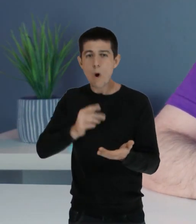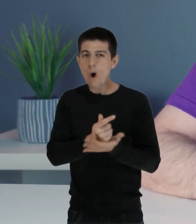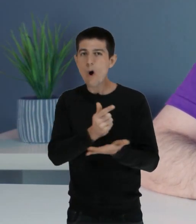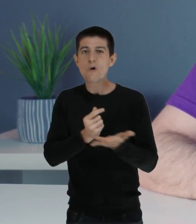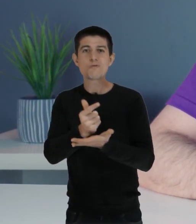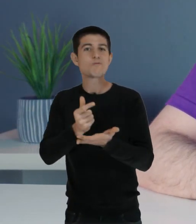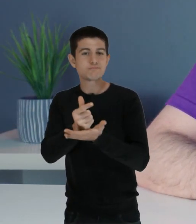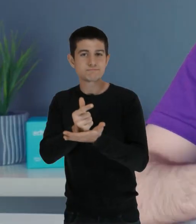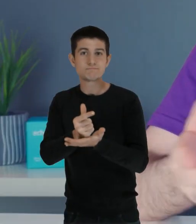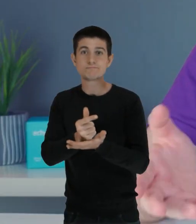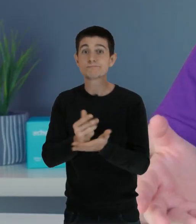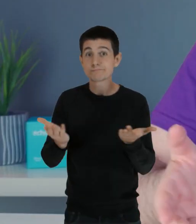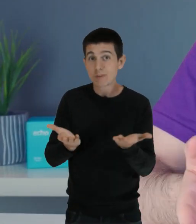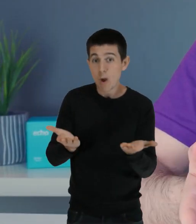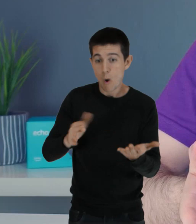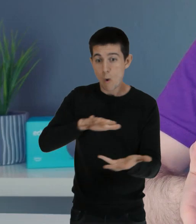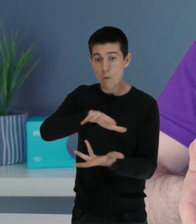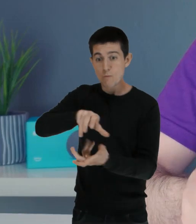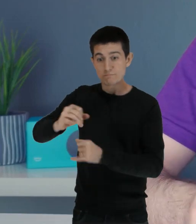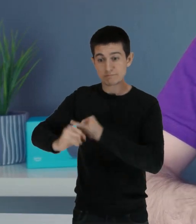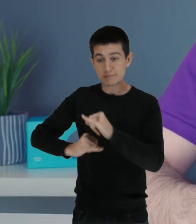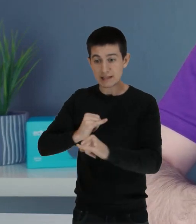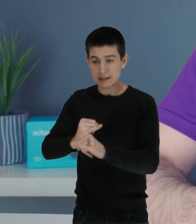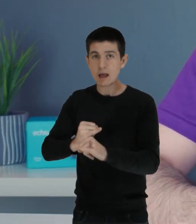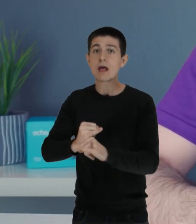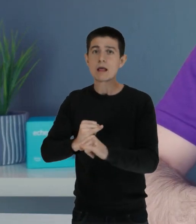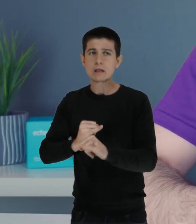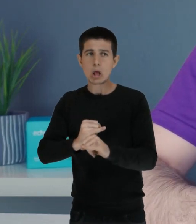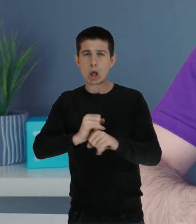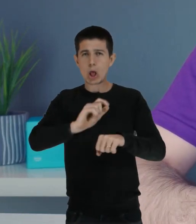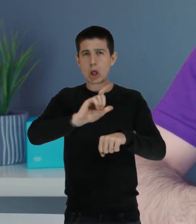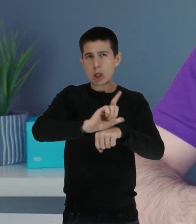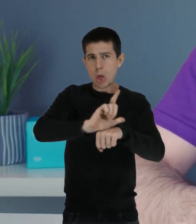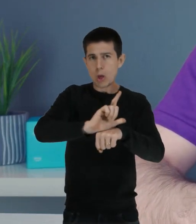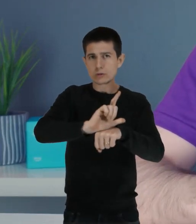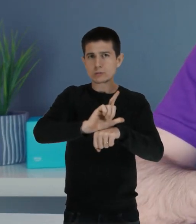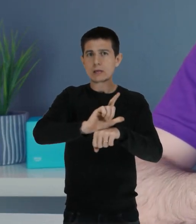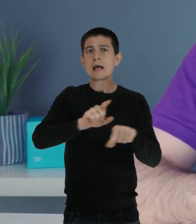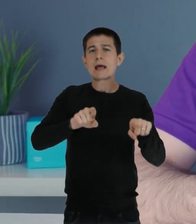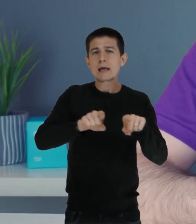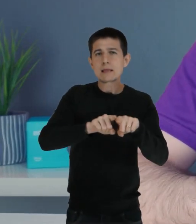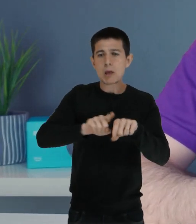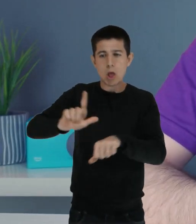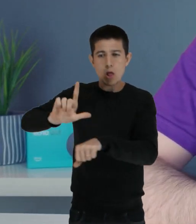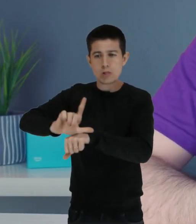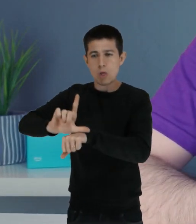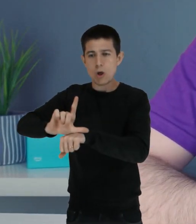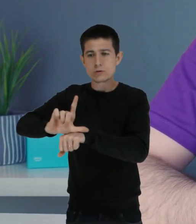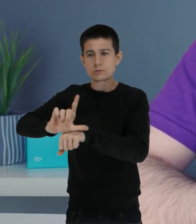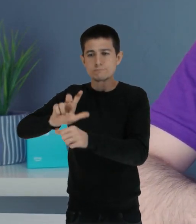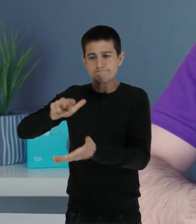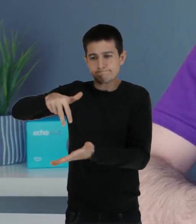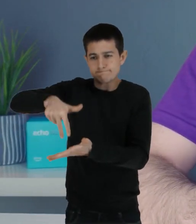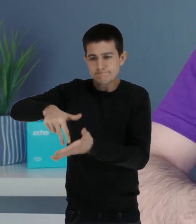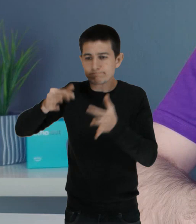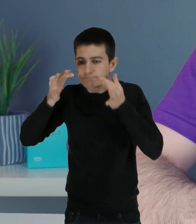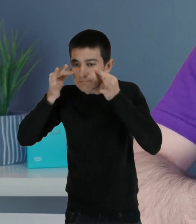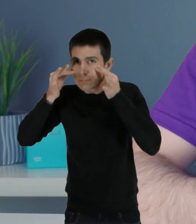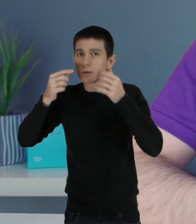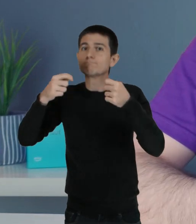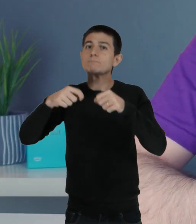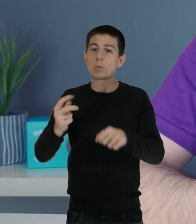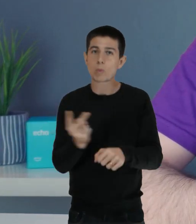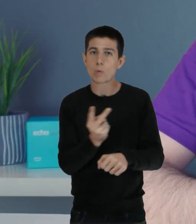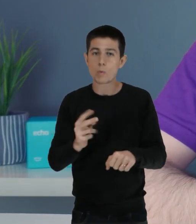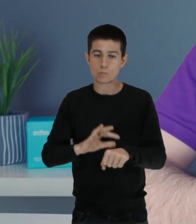na vida dos brasileiros. E no ambiente digital, assim como na loja presencial, a gente tem que se cuidar para garantir o produto desejado